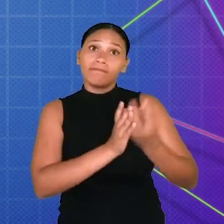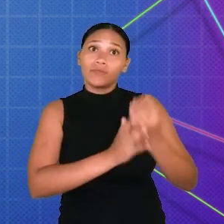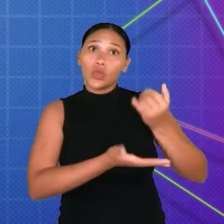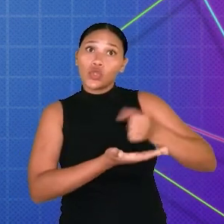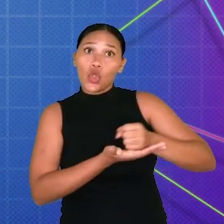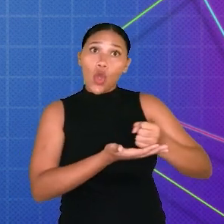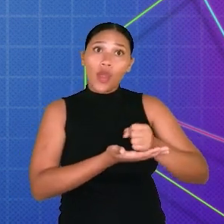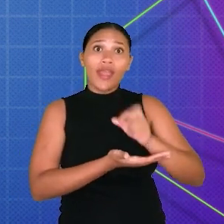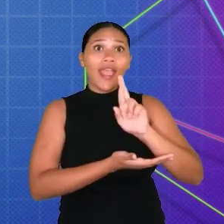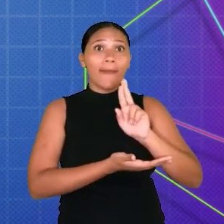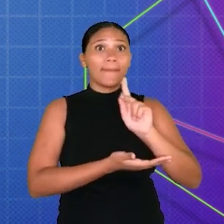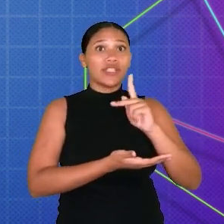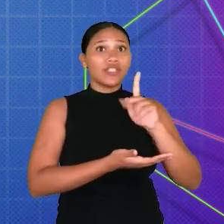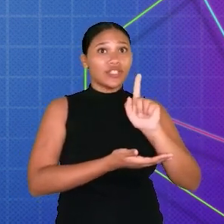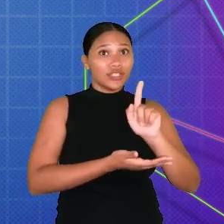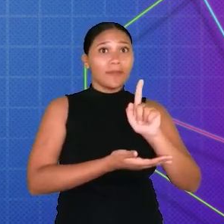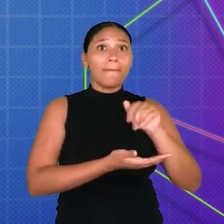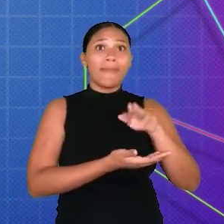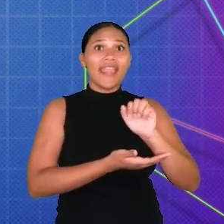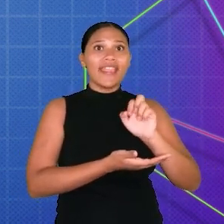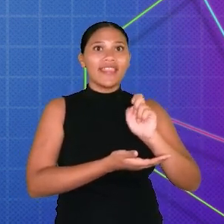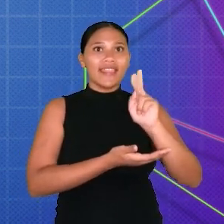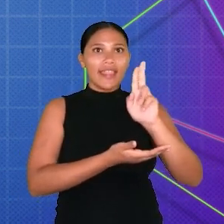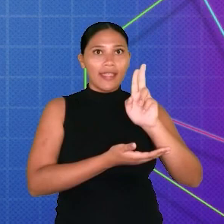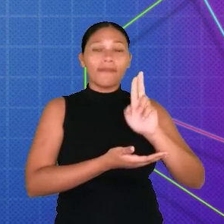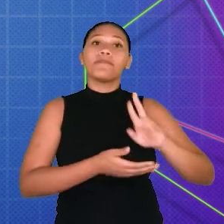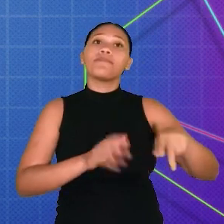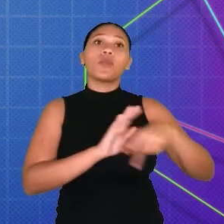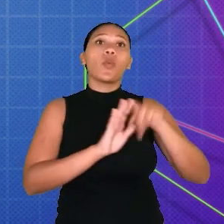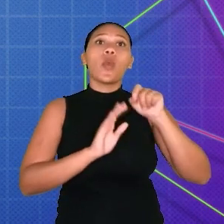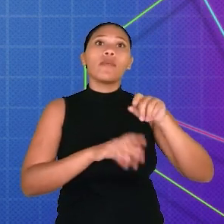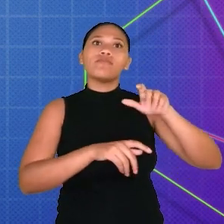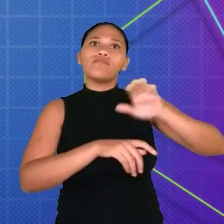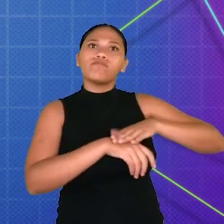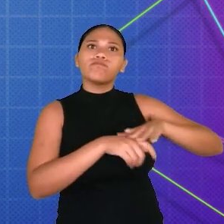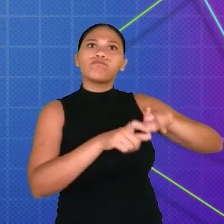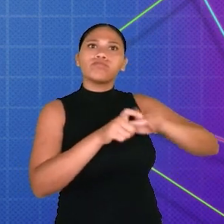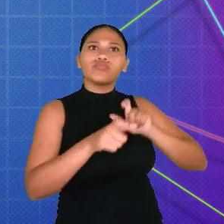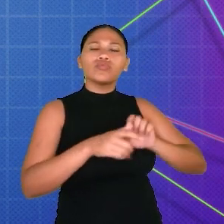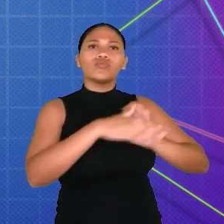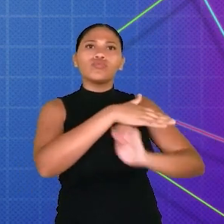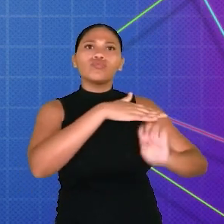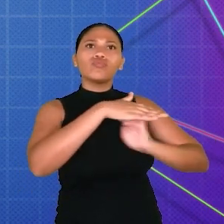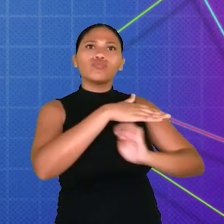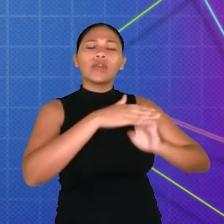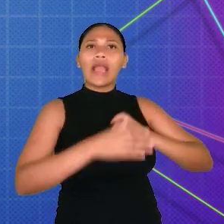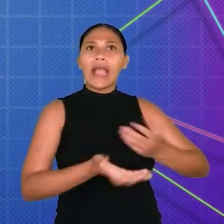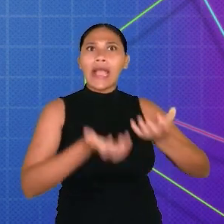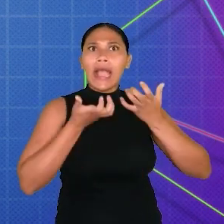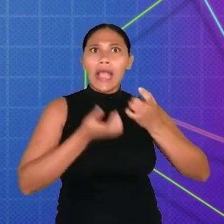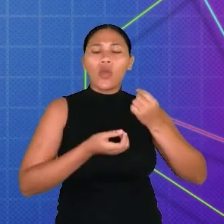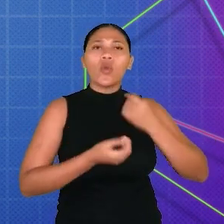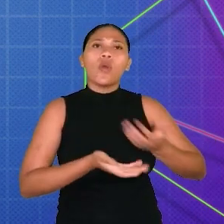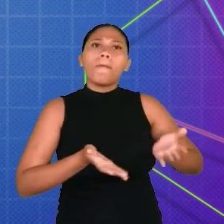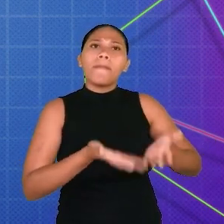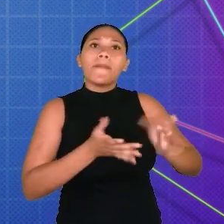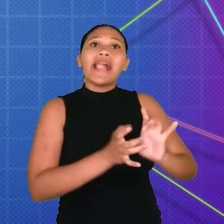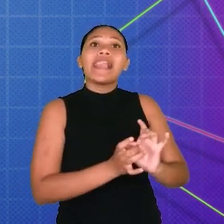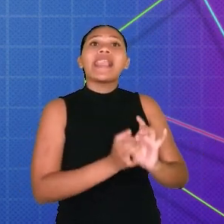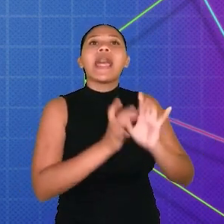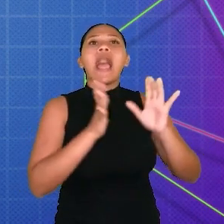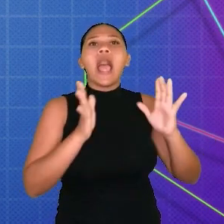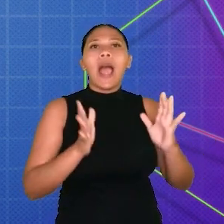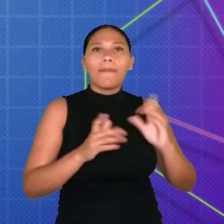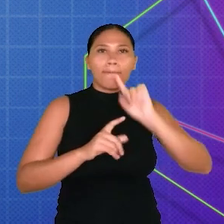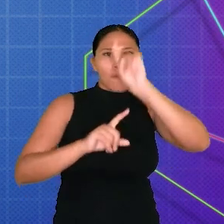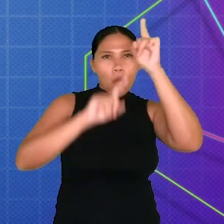foram criadas como RPG Maker para equipes menores, editoras de jogos independentes que buscam elaborar e cultivar a